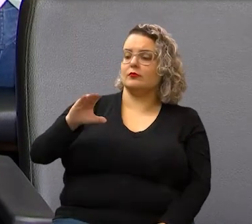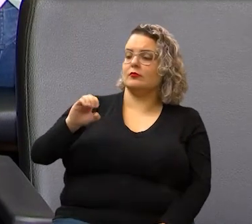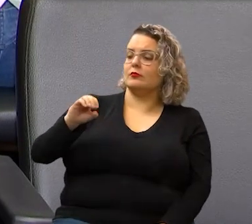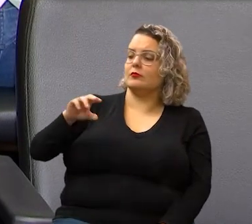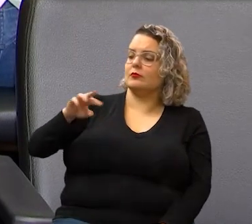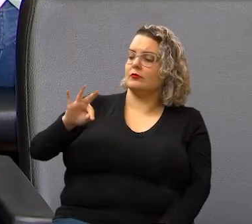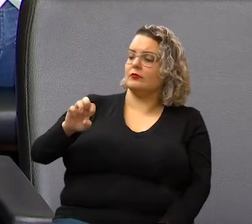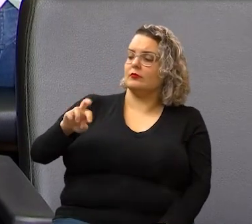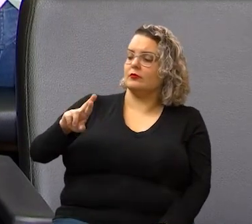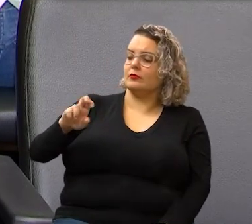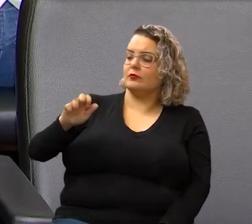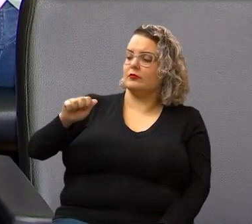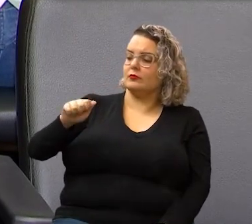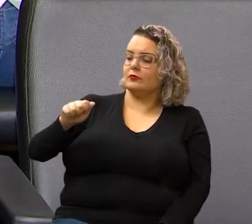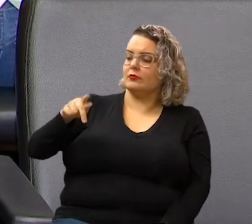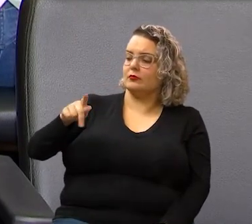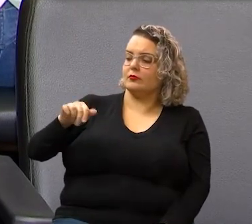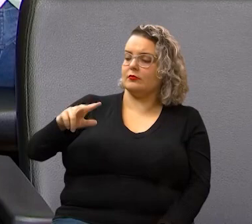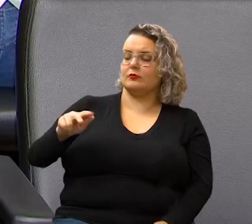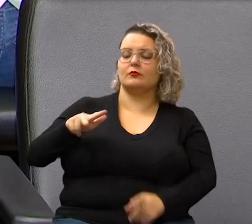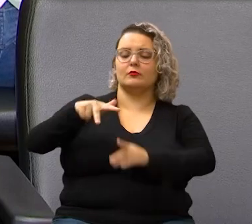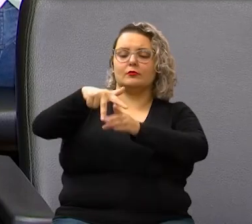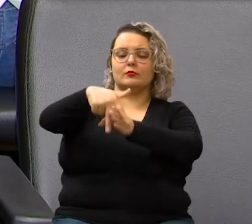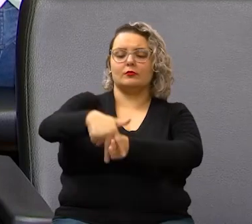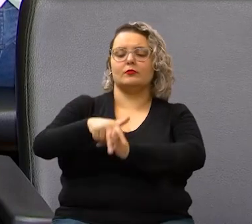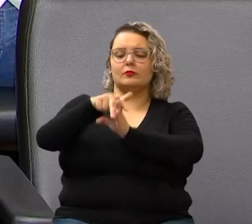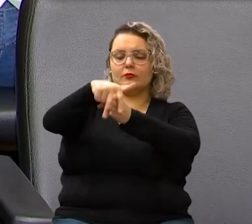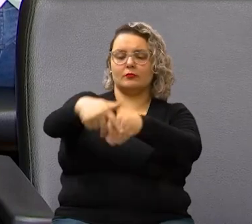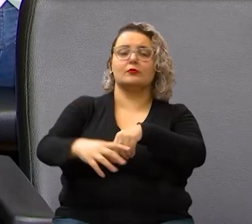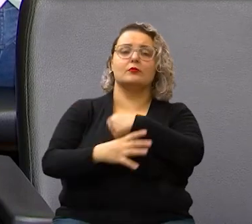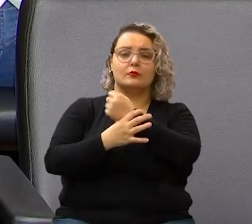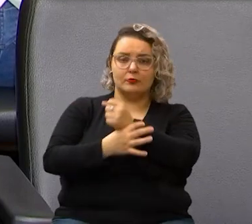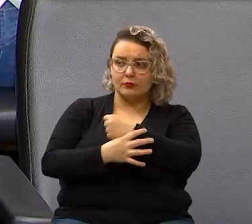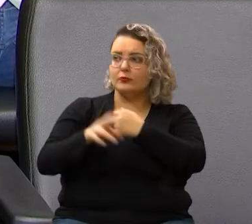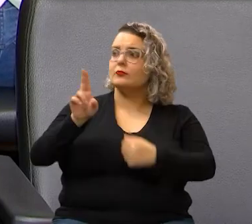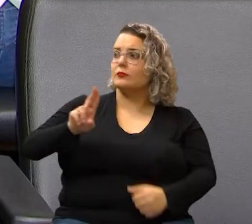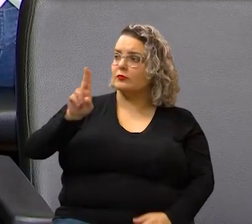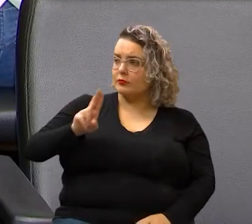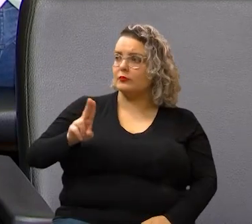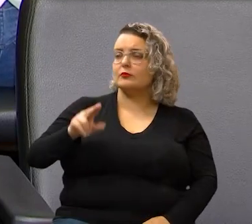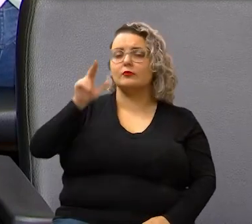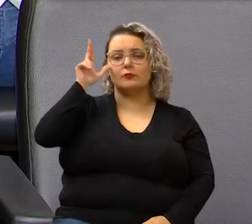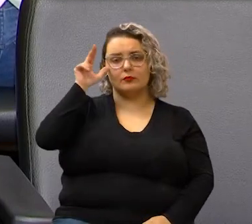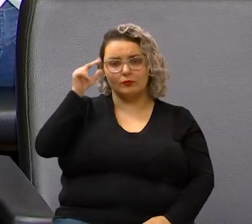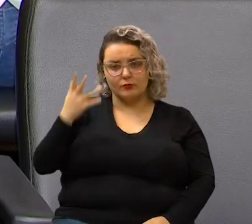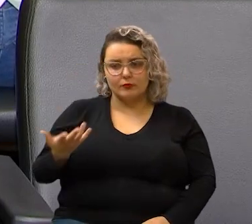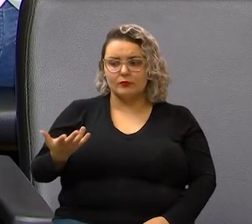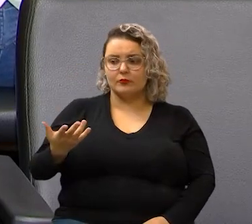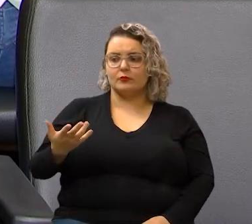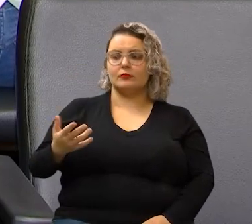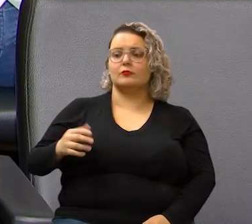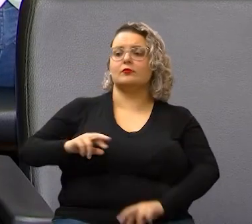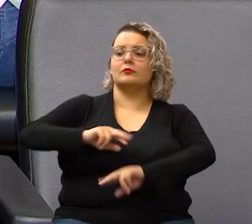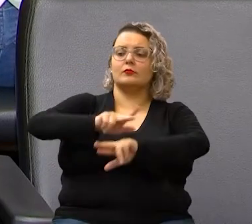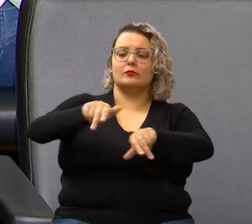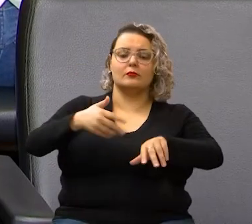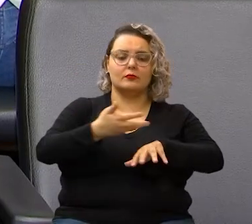de ecoterapia, que é um método terapêutico educacional que utiliza o cavalo dentro de uma